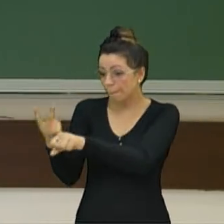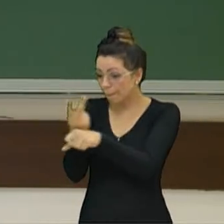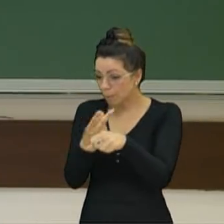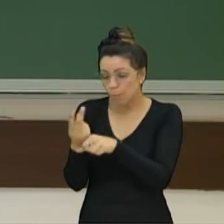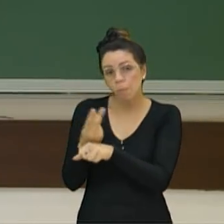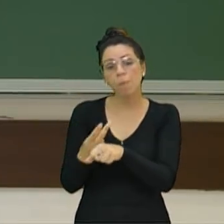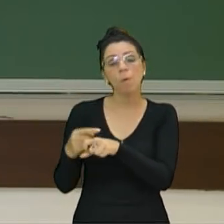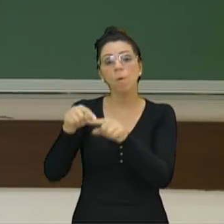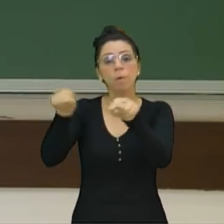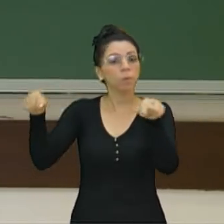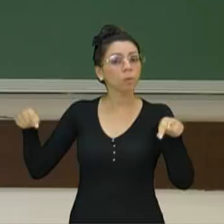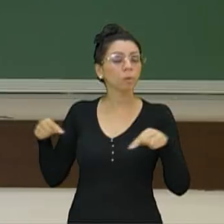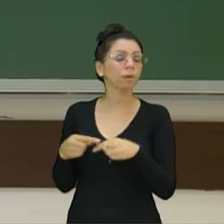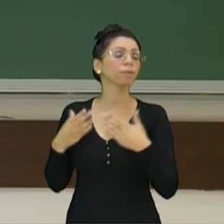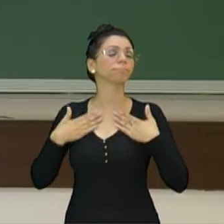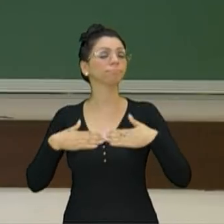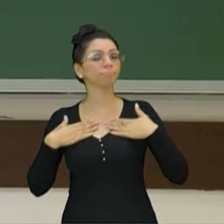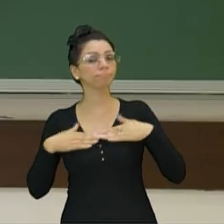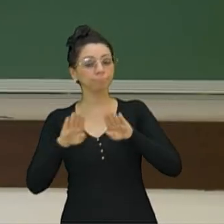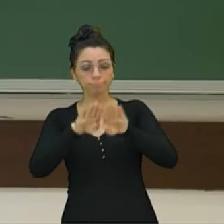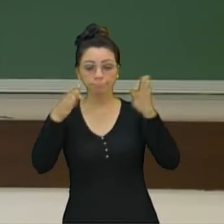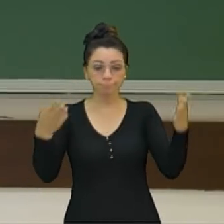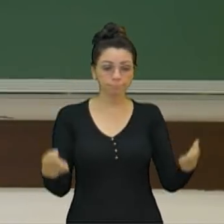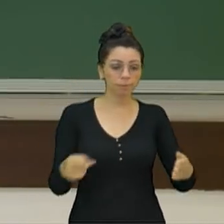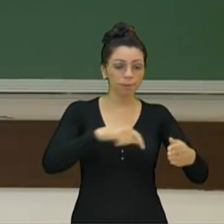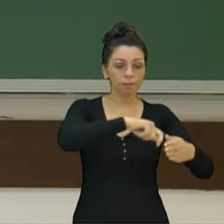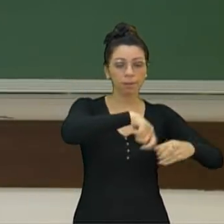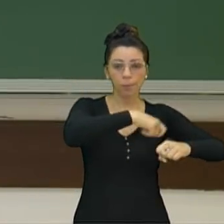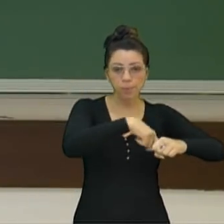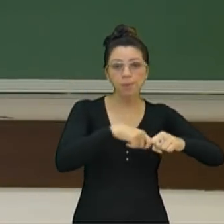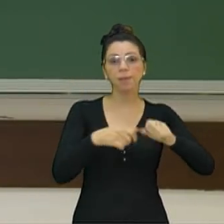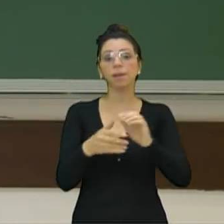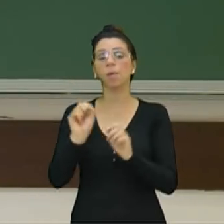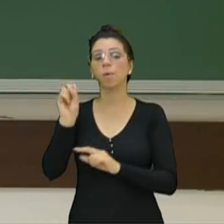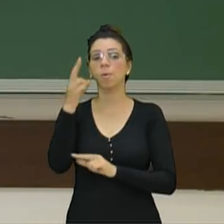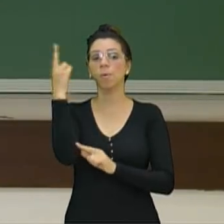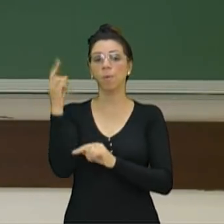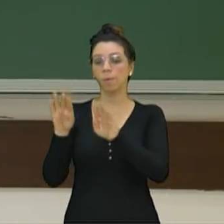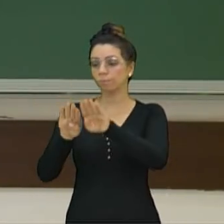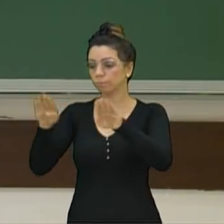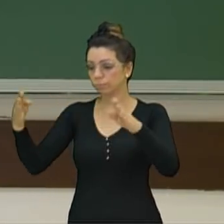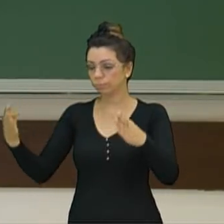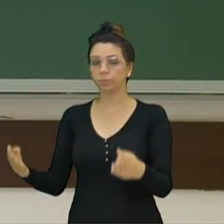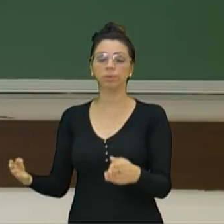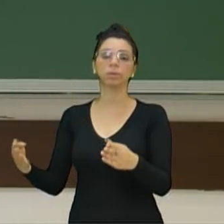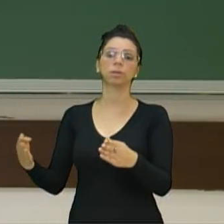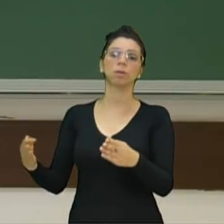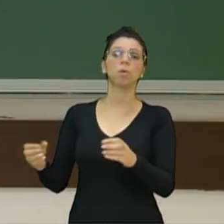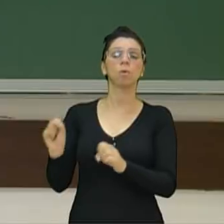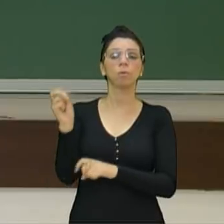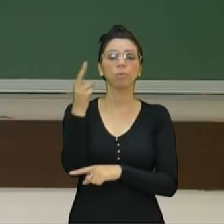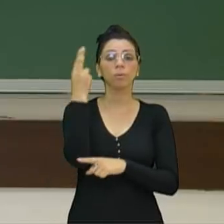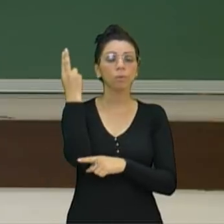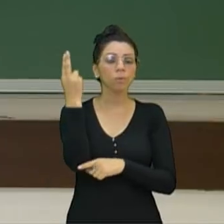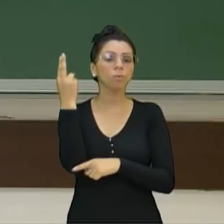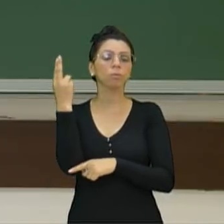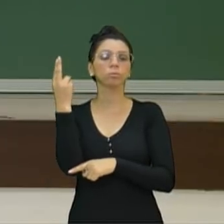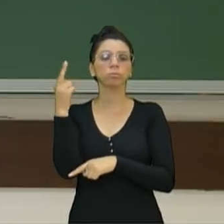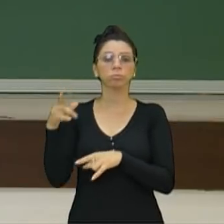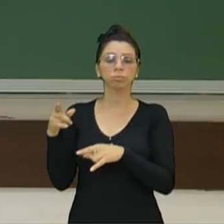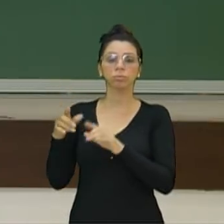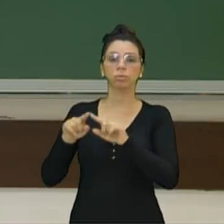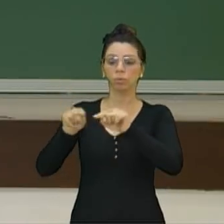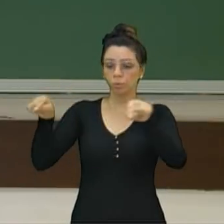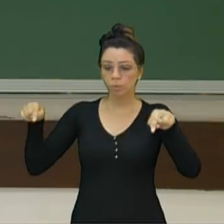cozinha, a mesa da sala, a escrivaninha no seu quarto, mas veja um local aonde tenha um